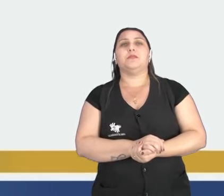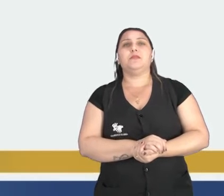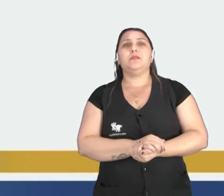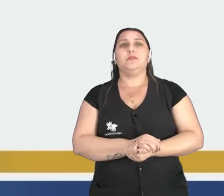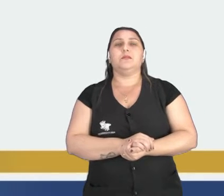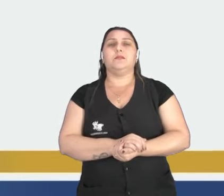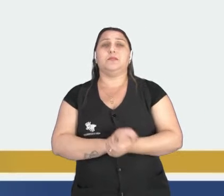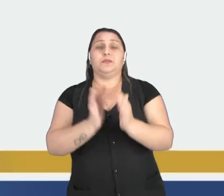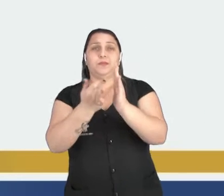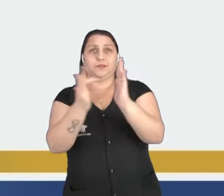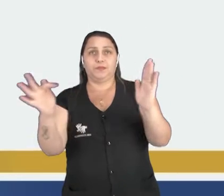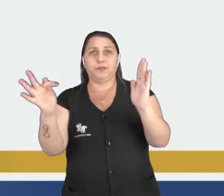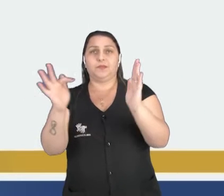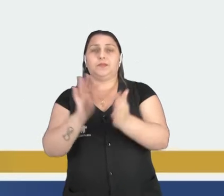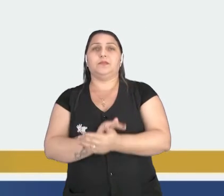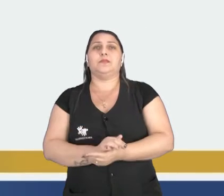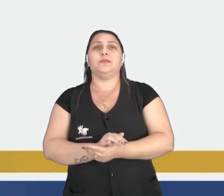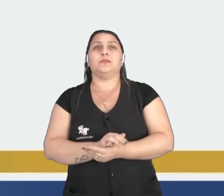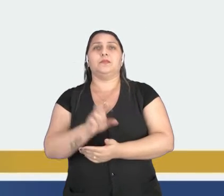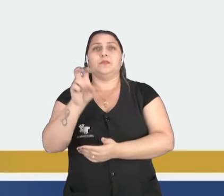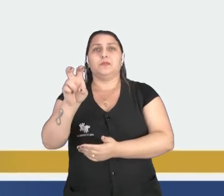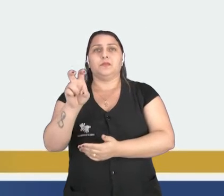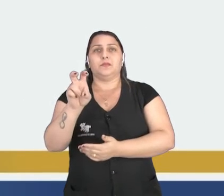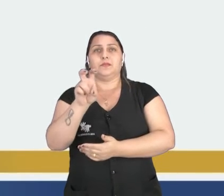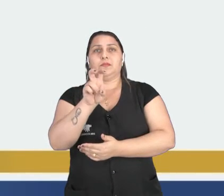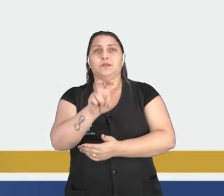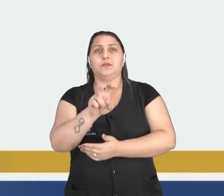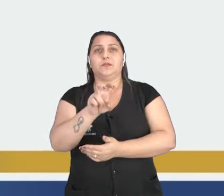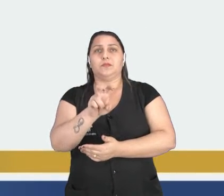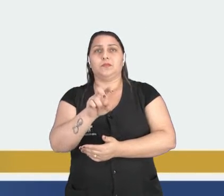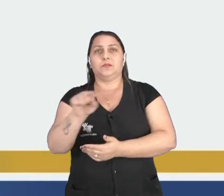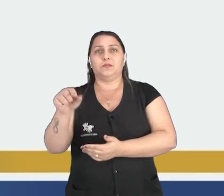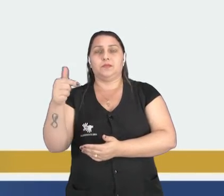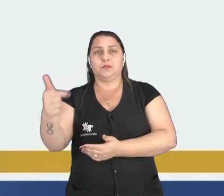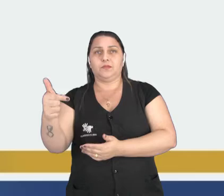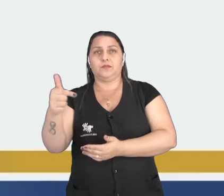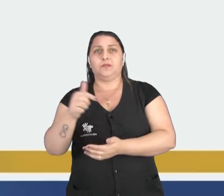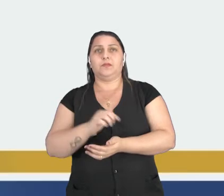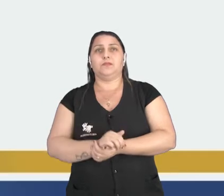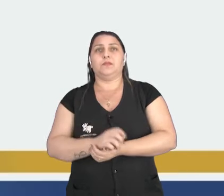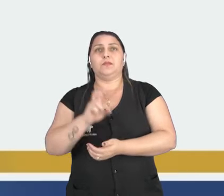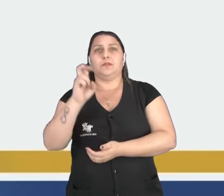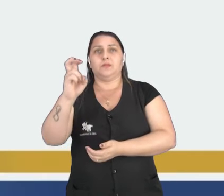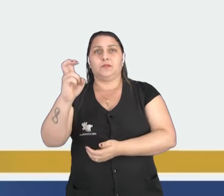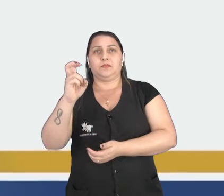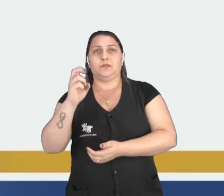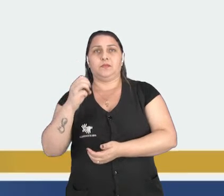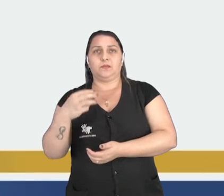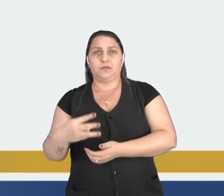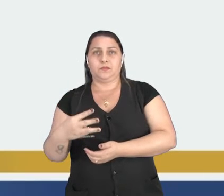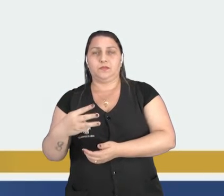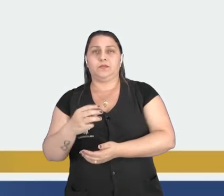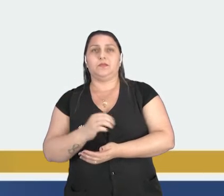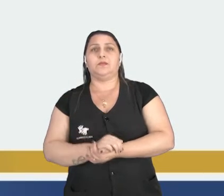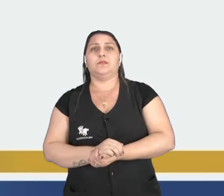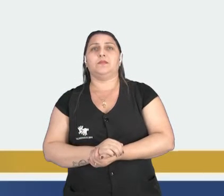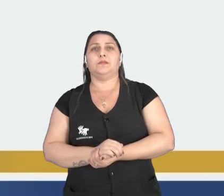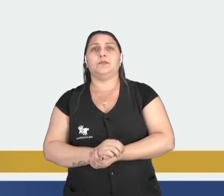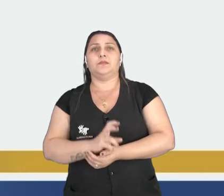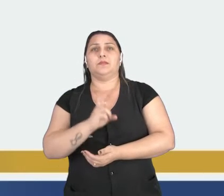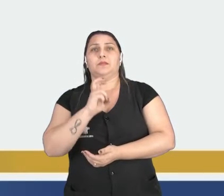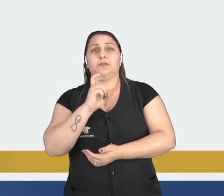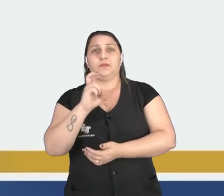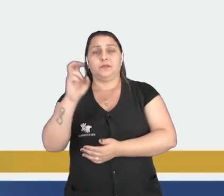Joga na fórmula, certo? 5 fatorial sobre 5 menos 2 fatorial. Fica 5 fatorial sobre 3